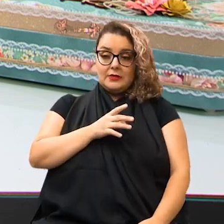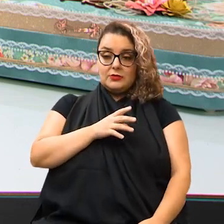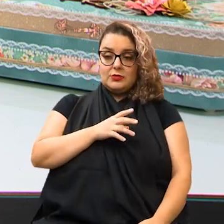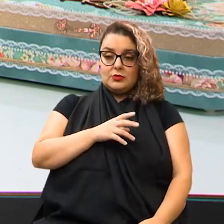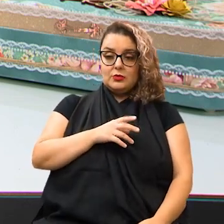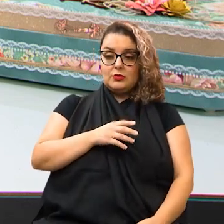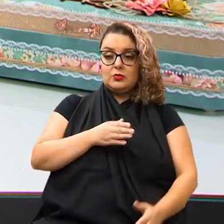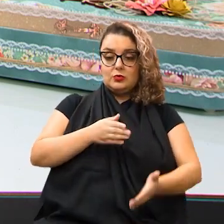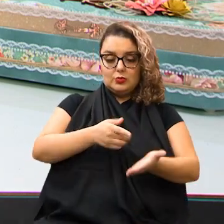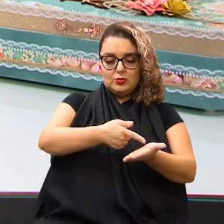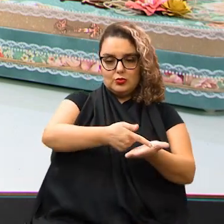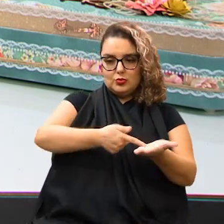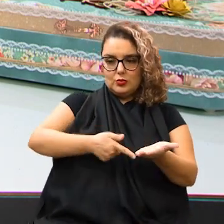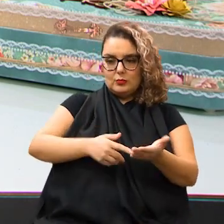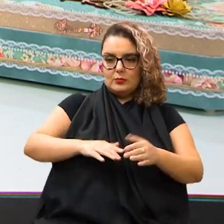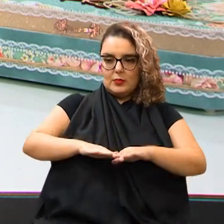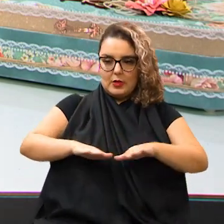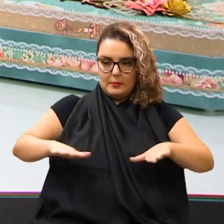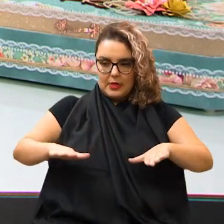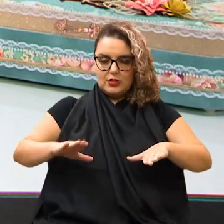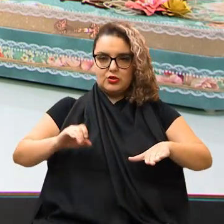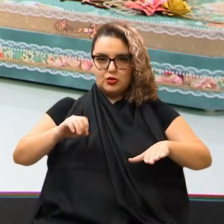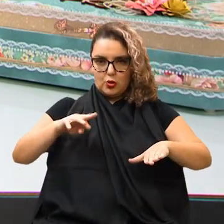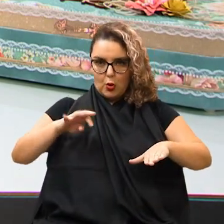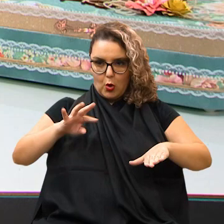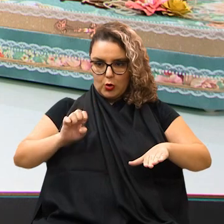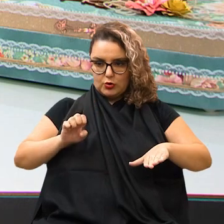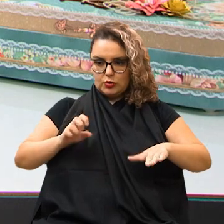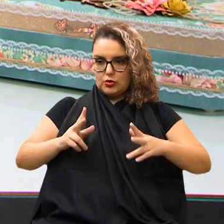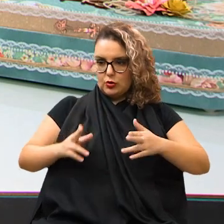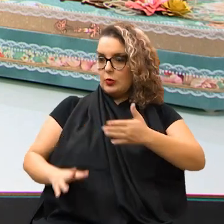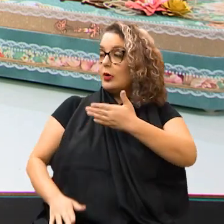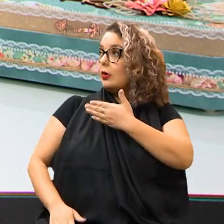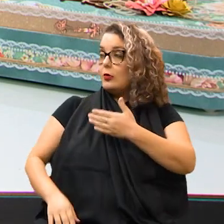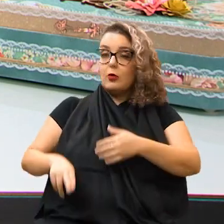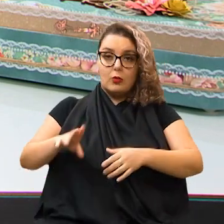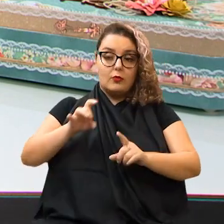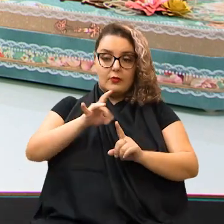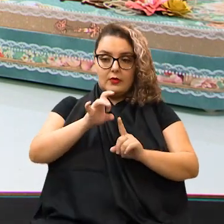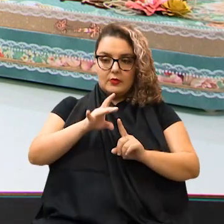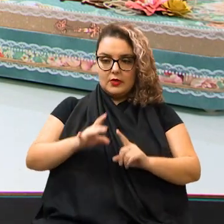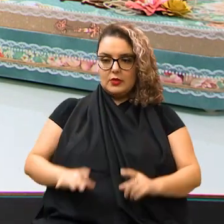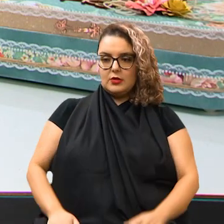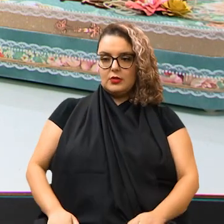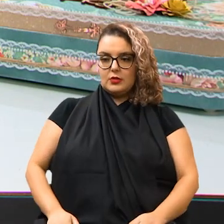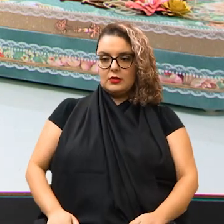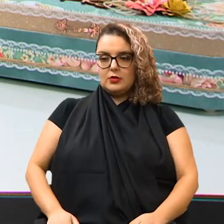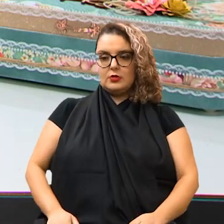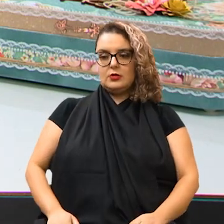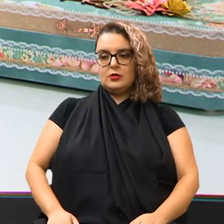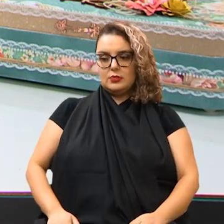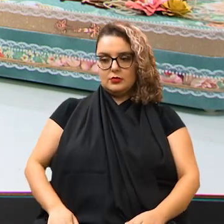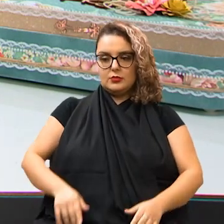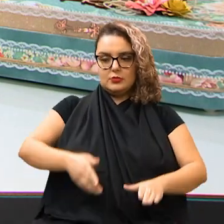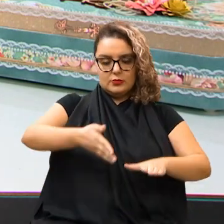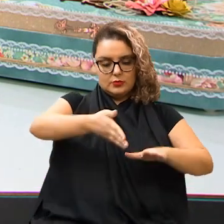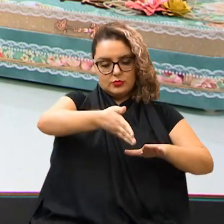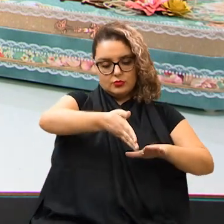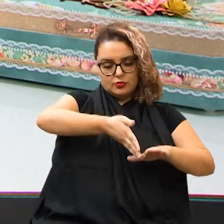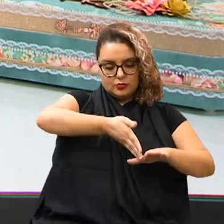com estilete, é você usar uma base de corte, como essa que eu tô aqui. Sim. Ou, às vezes, um vidro, alguma coisa. E com um estiletezinho